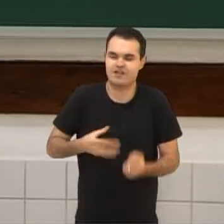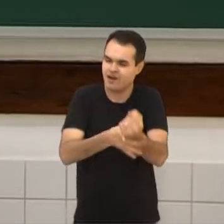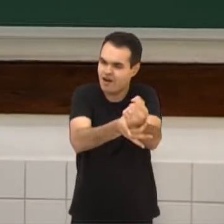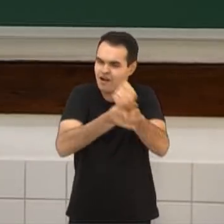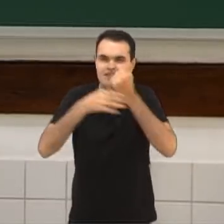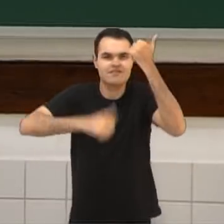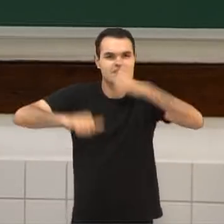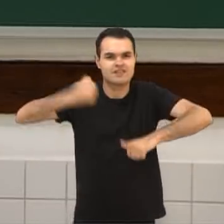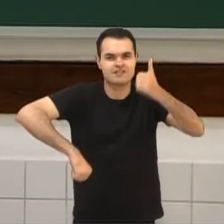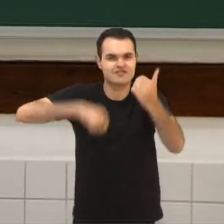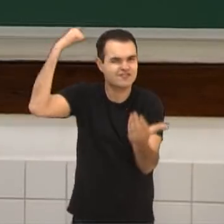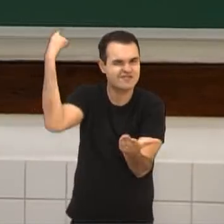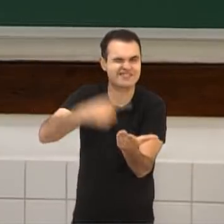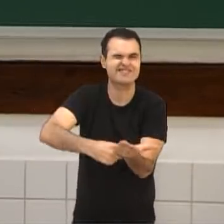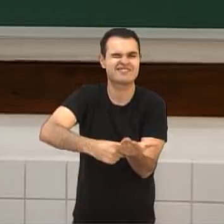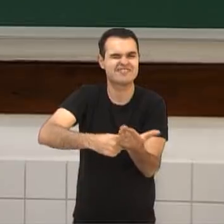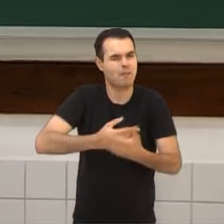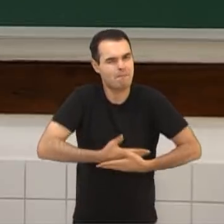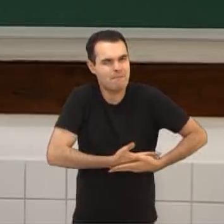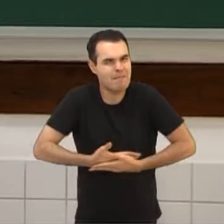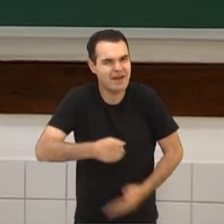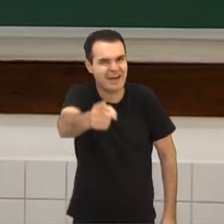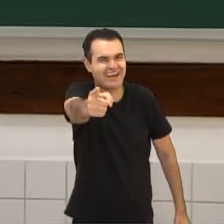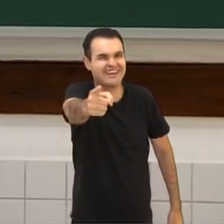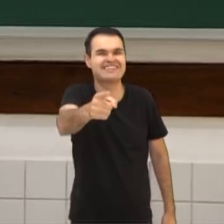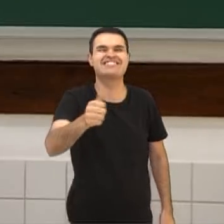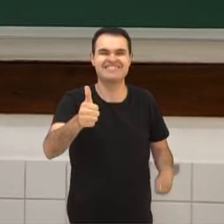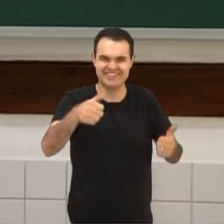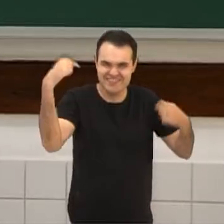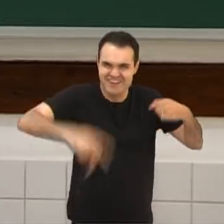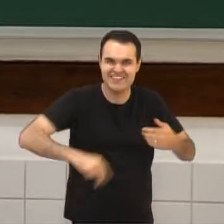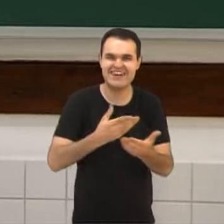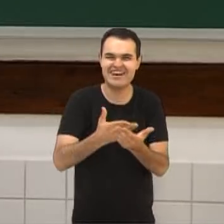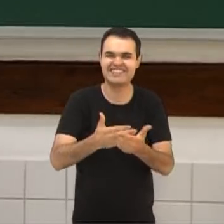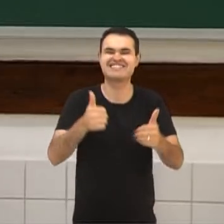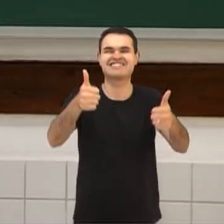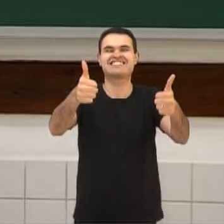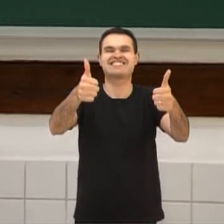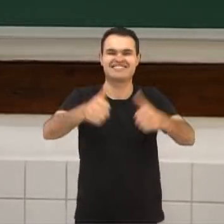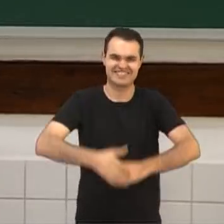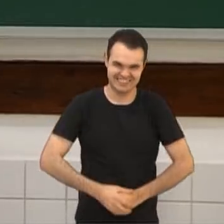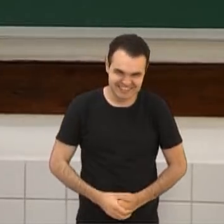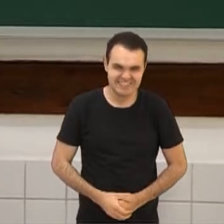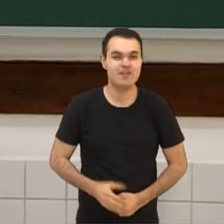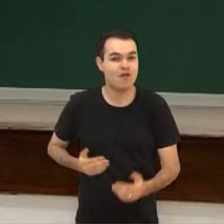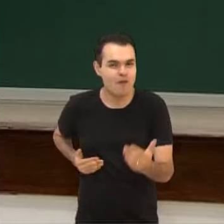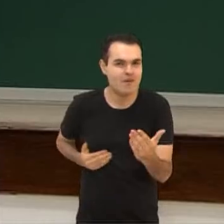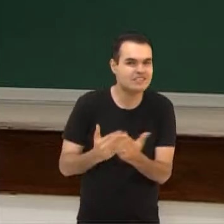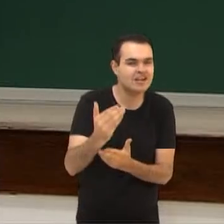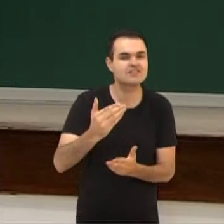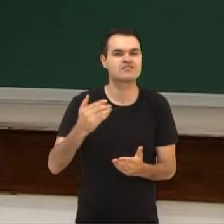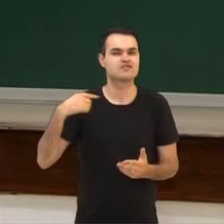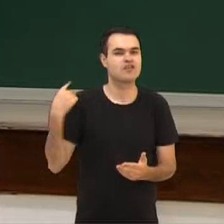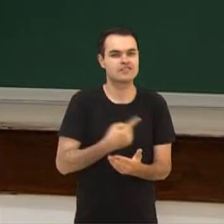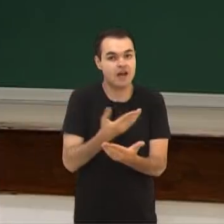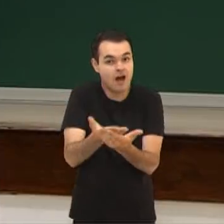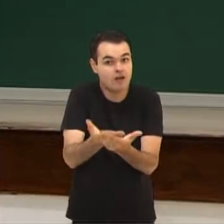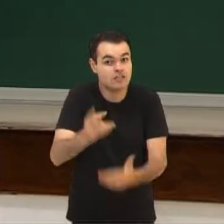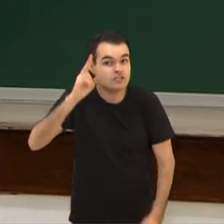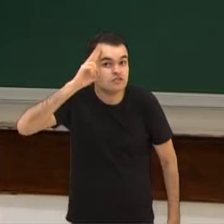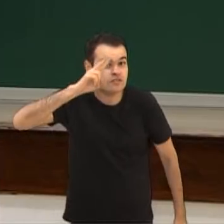avaliação. Combinado, bebê? Vamos para a nossa aula então? Isso! Começando nossa aula de